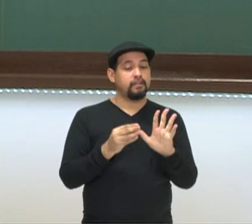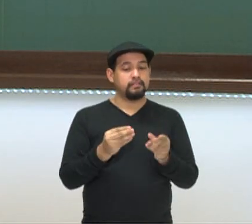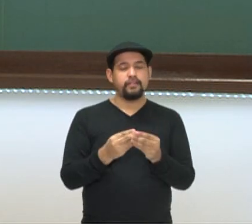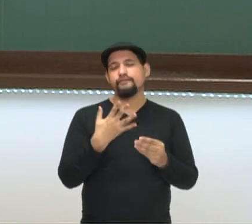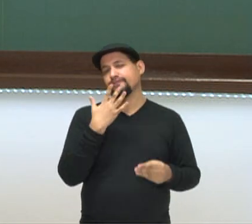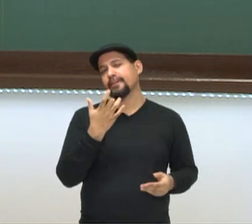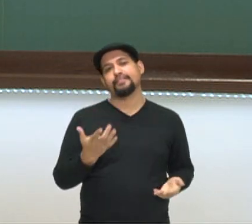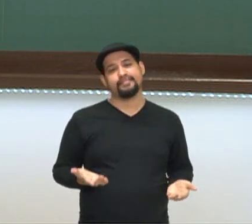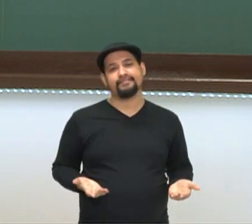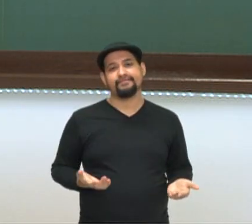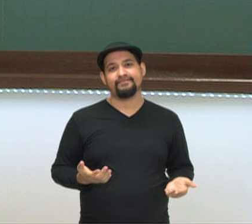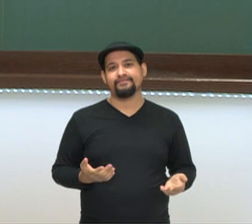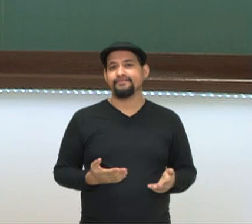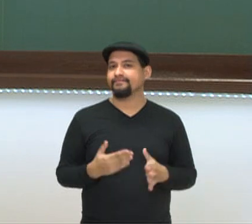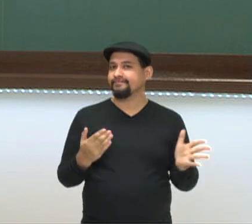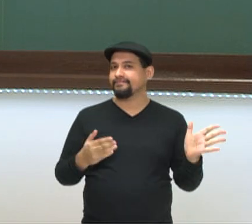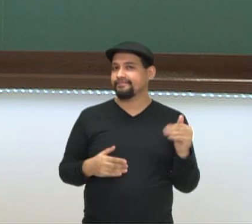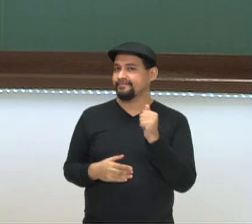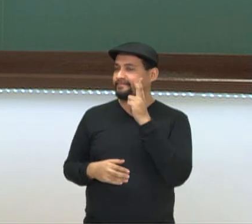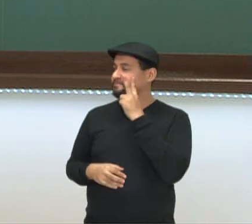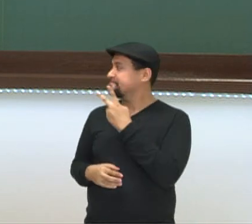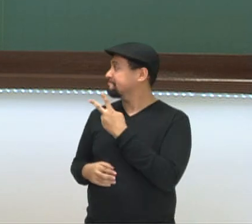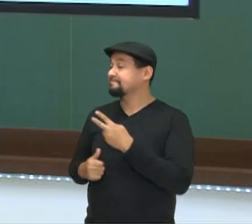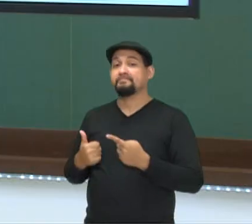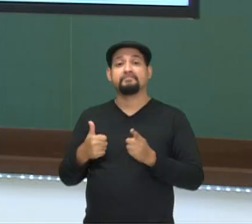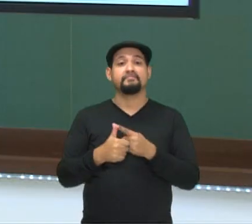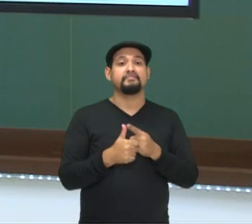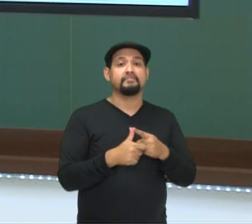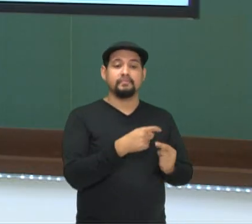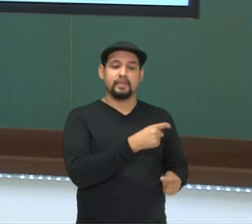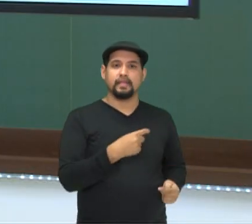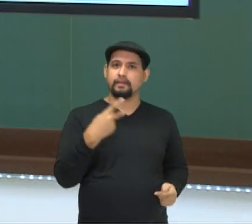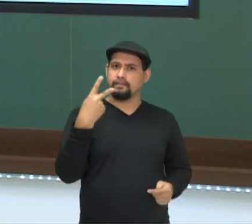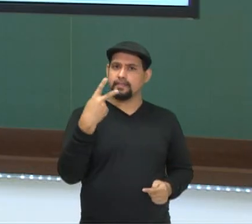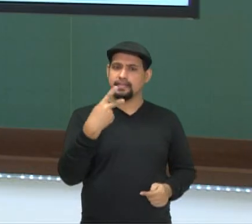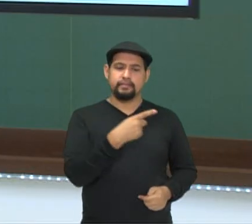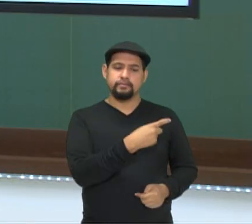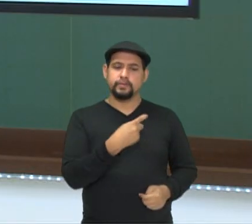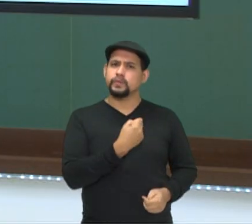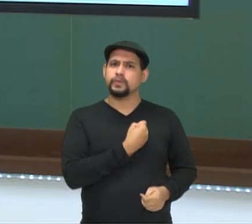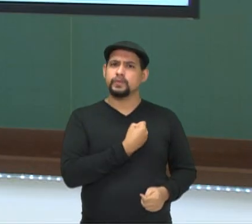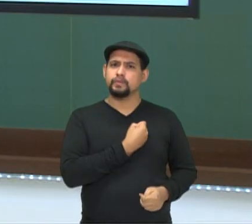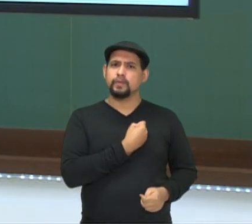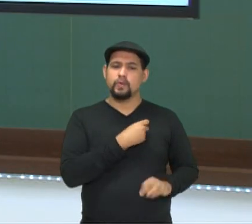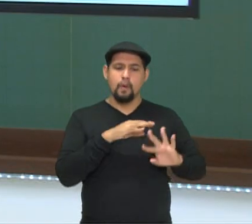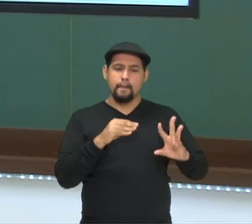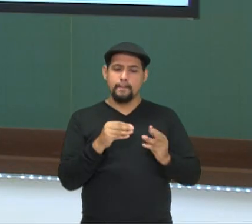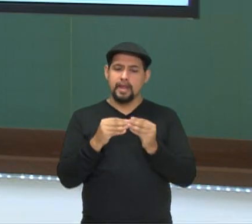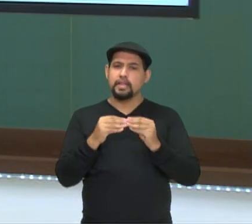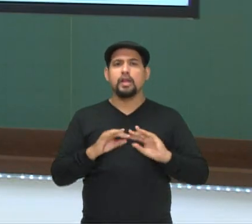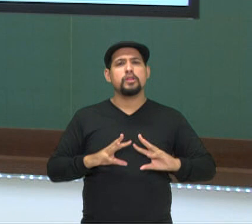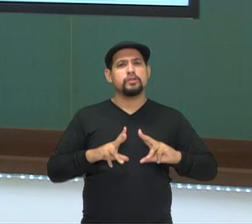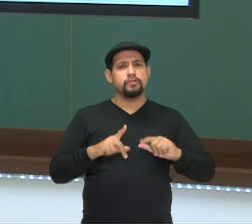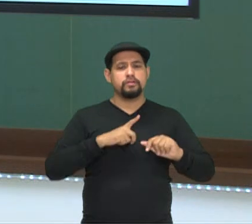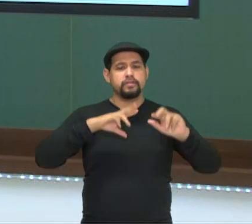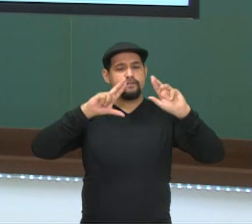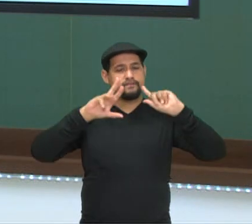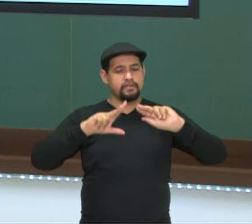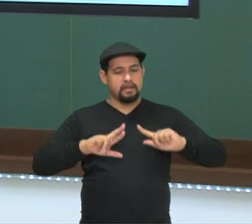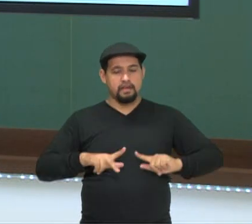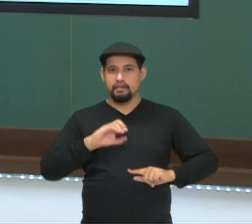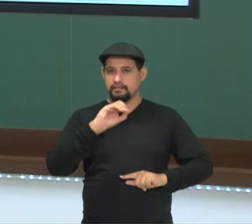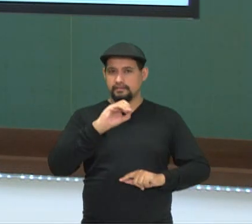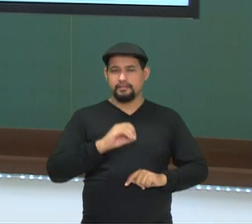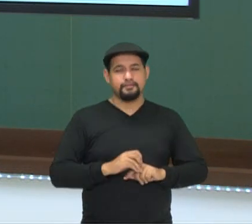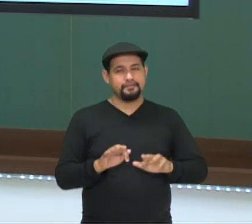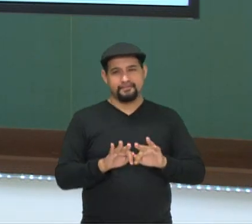fica bem fácil né então vamos lá a primeira precisar quadrado x e o número completa todos os coeficientes são diferentes de